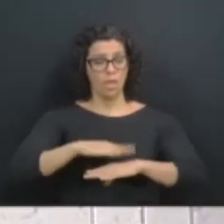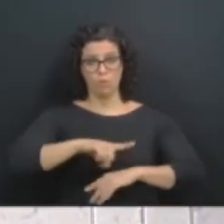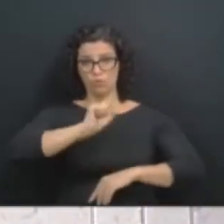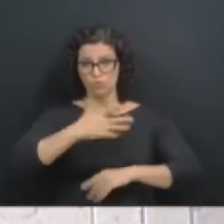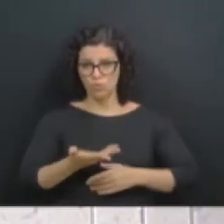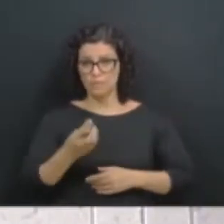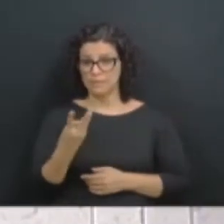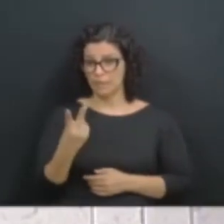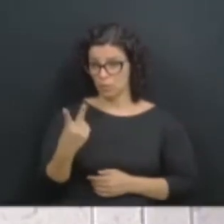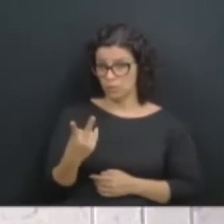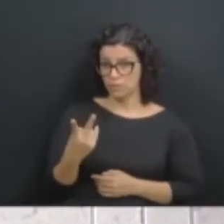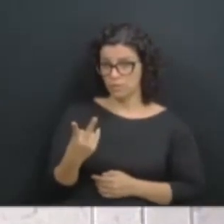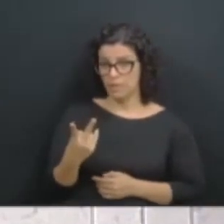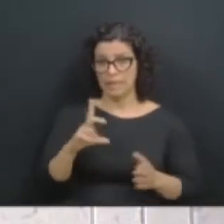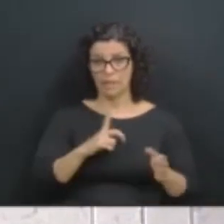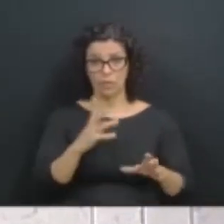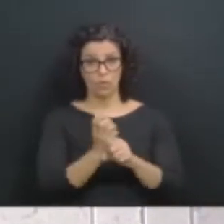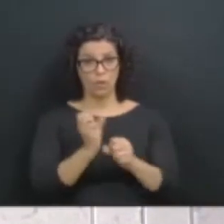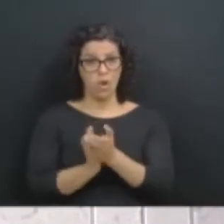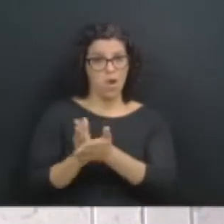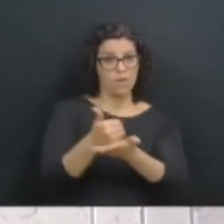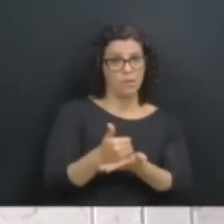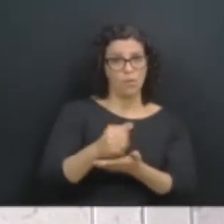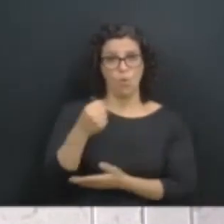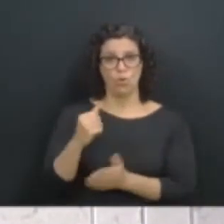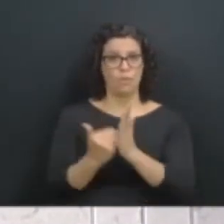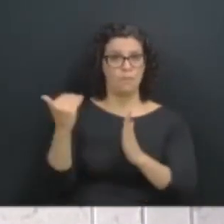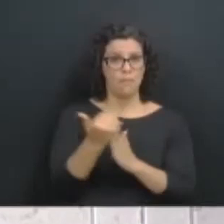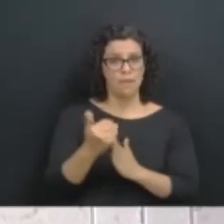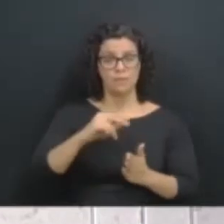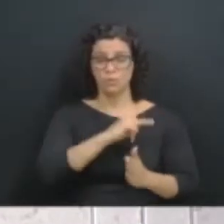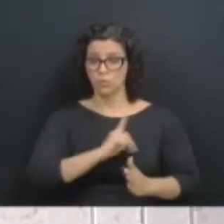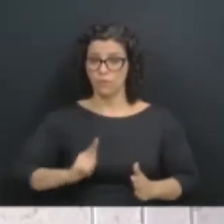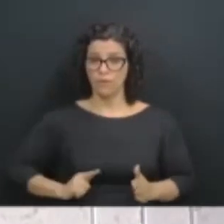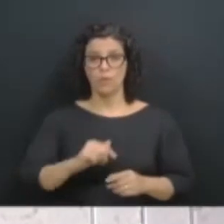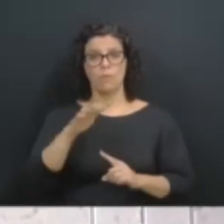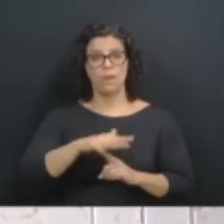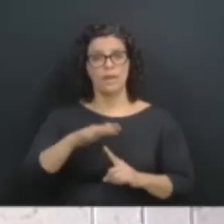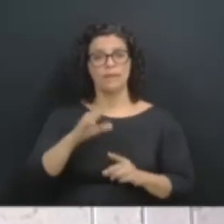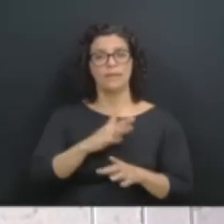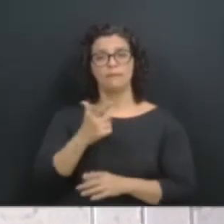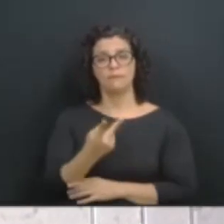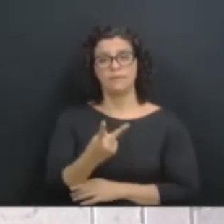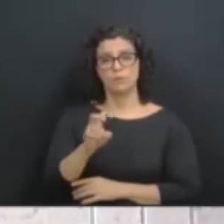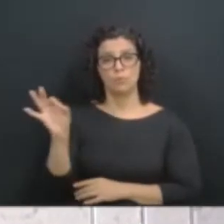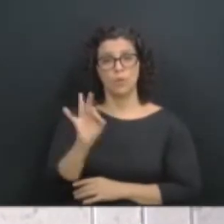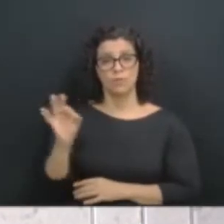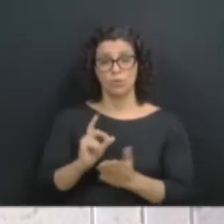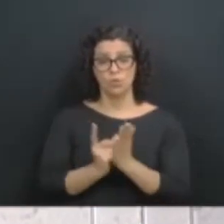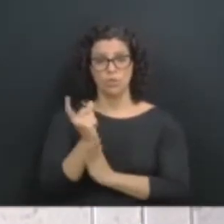Se era 32 e teve aproximadamente quase 8, o governo do Paraná está remanejando 25% do